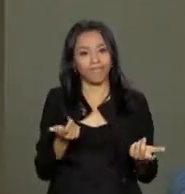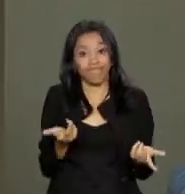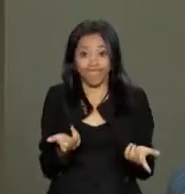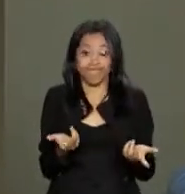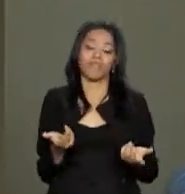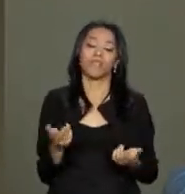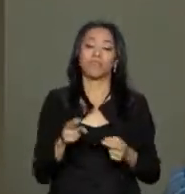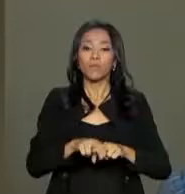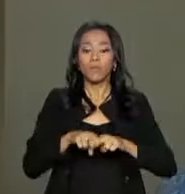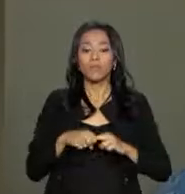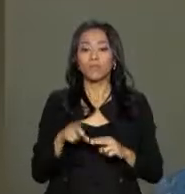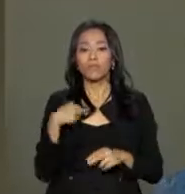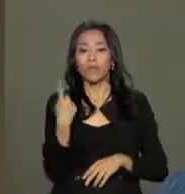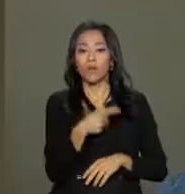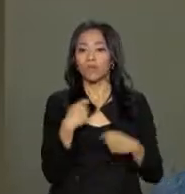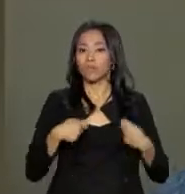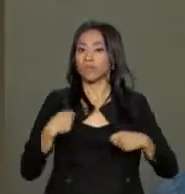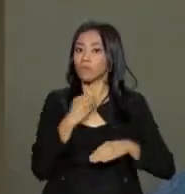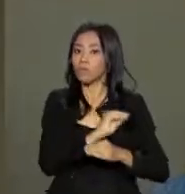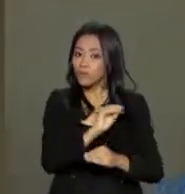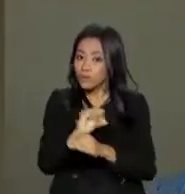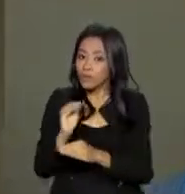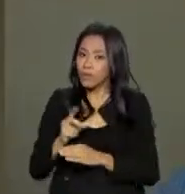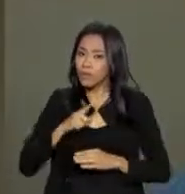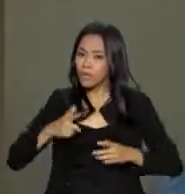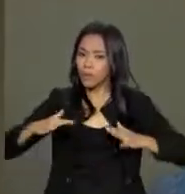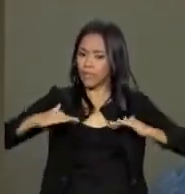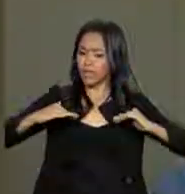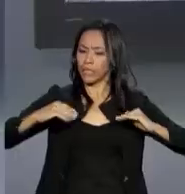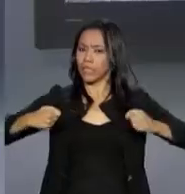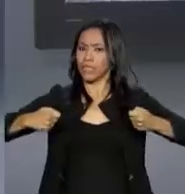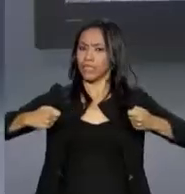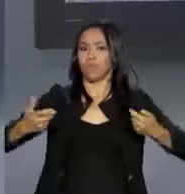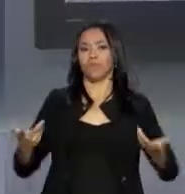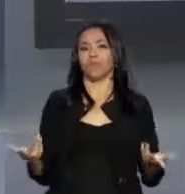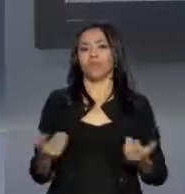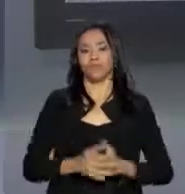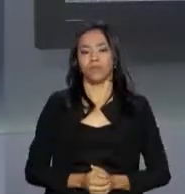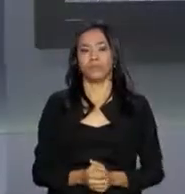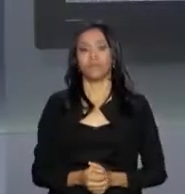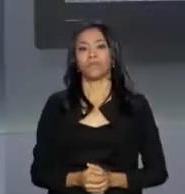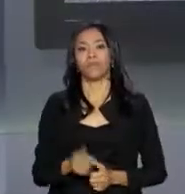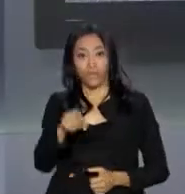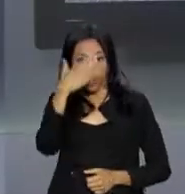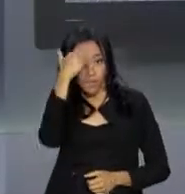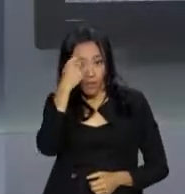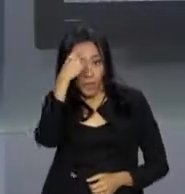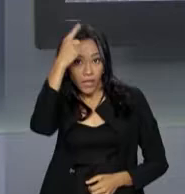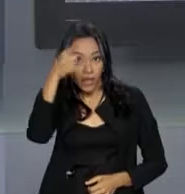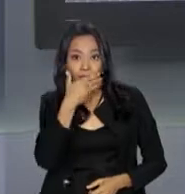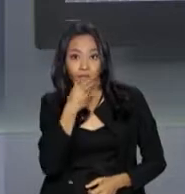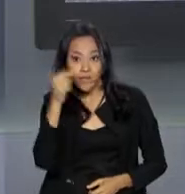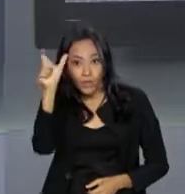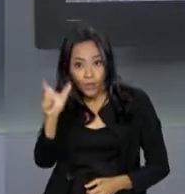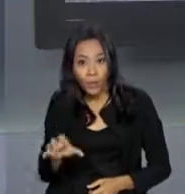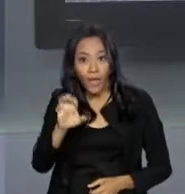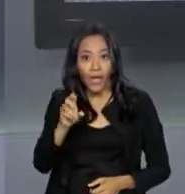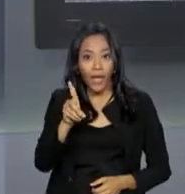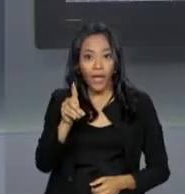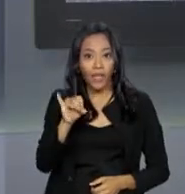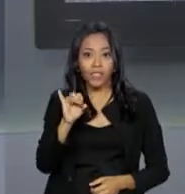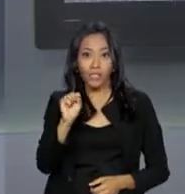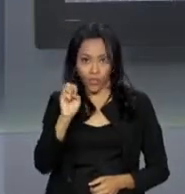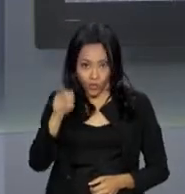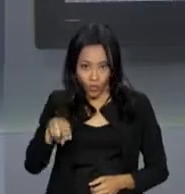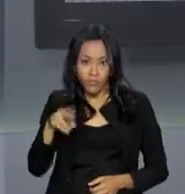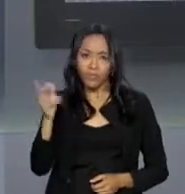forma, a gente tem que cuidar para que haja o equilíbrio ecológico. E sabe a ideia do Edson Urbano? É possível aprender